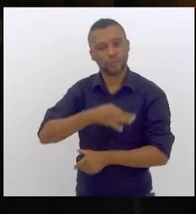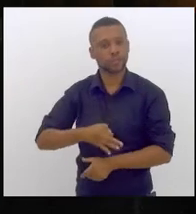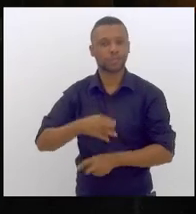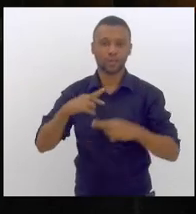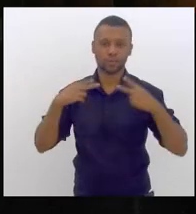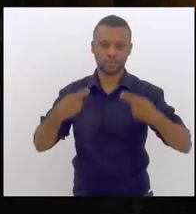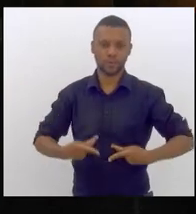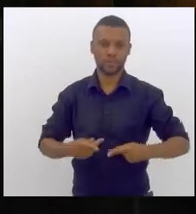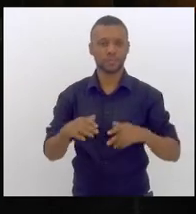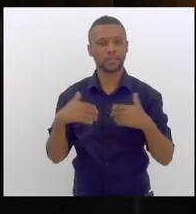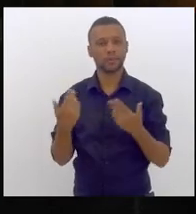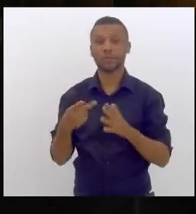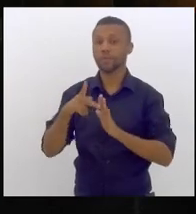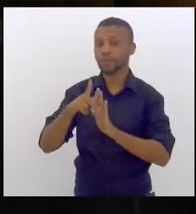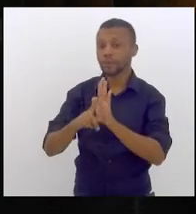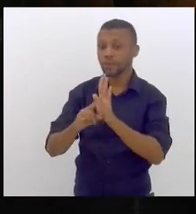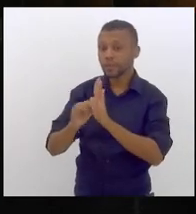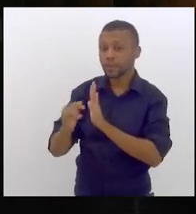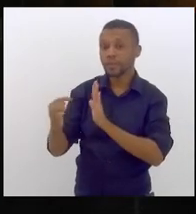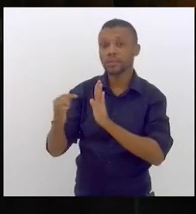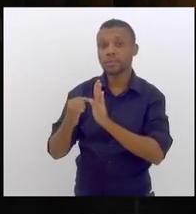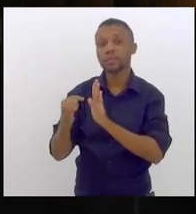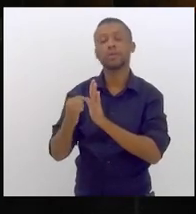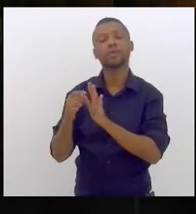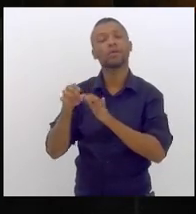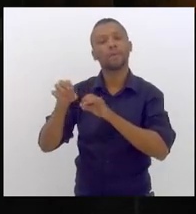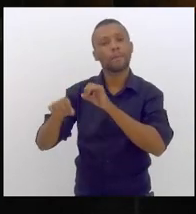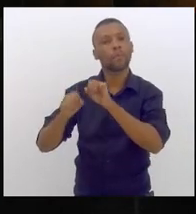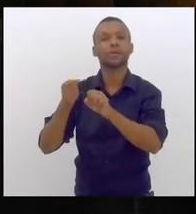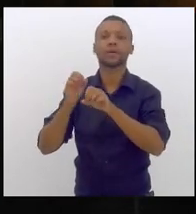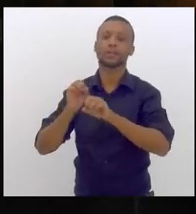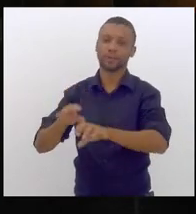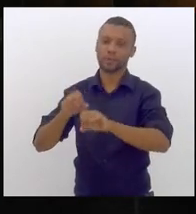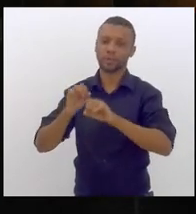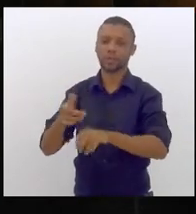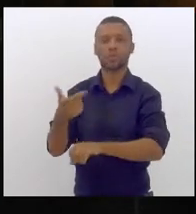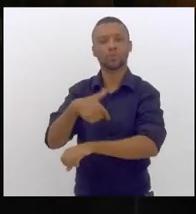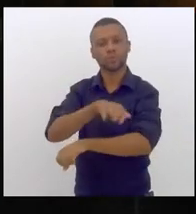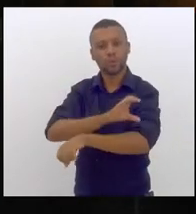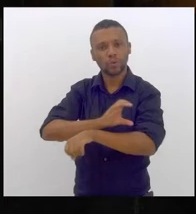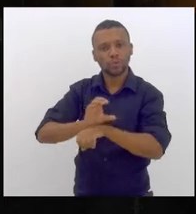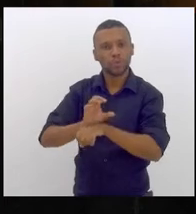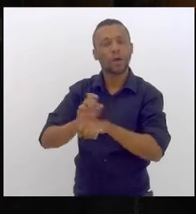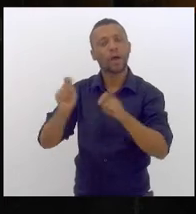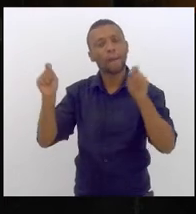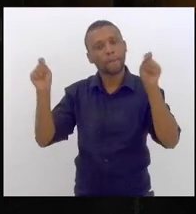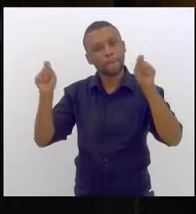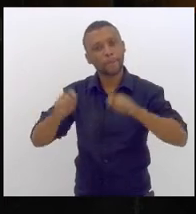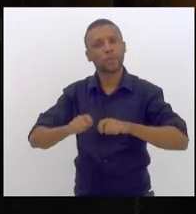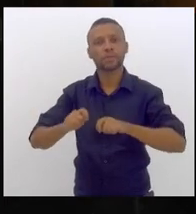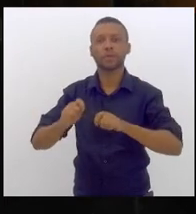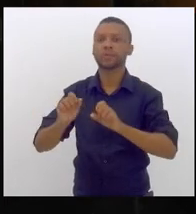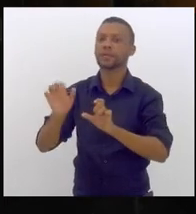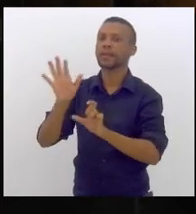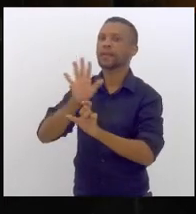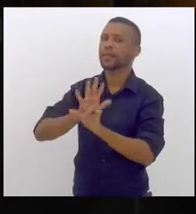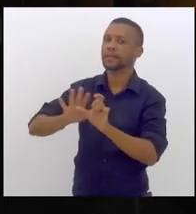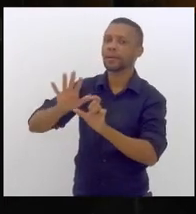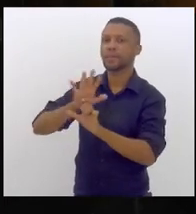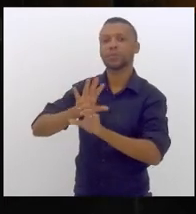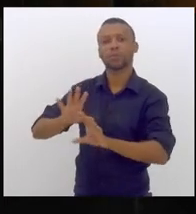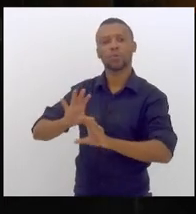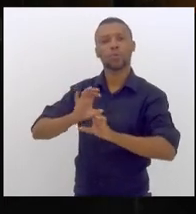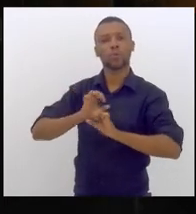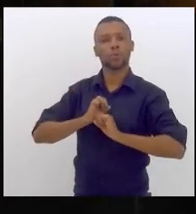Então, esse é um projeto que vem em busca da educação, da cultura, da possibilidade de letramento, inclusive,